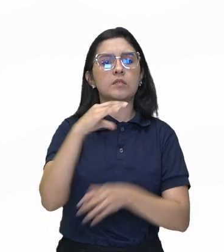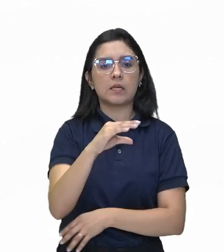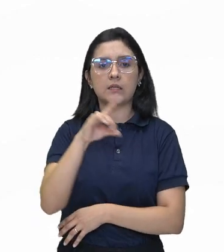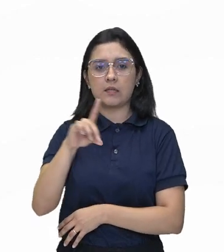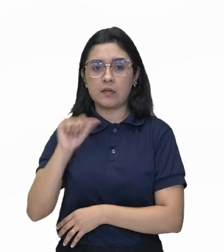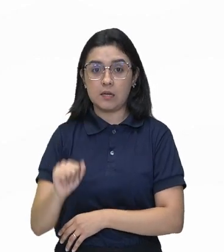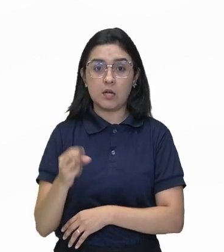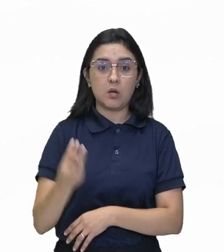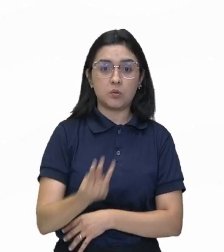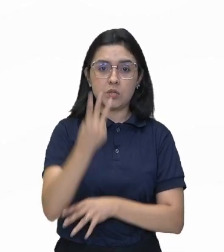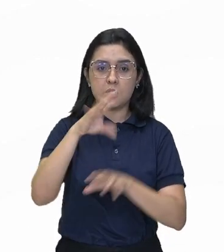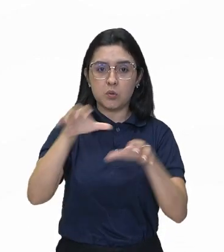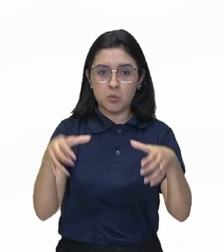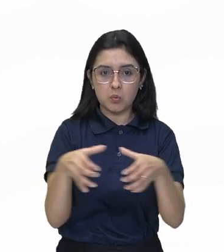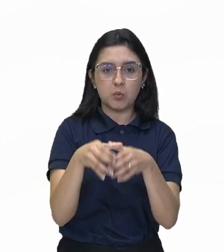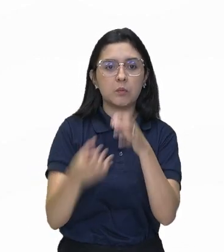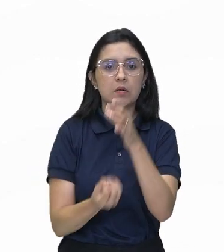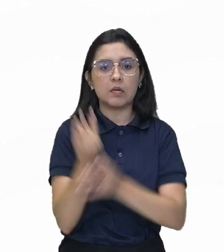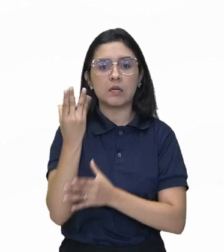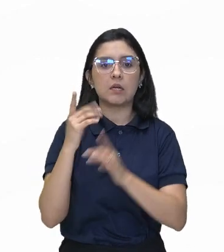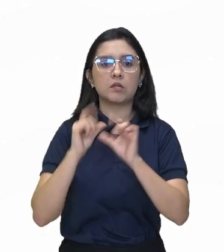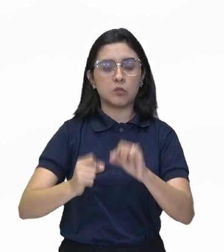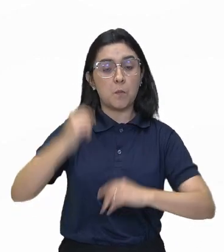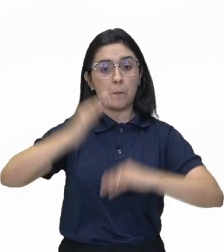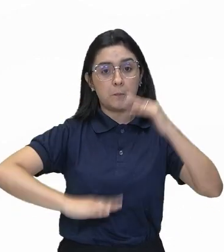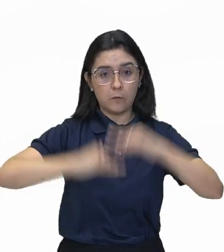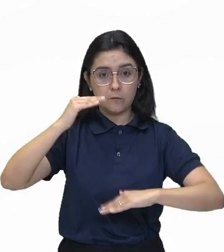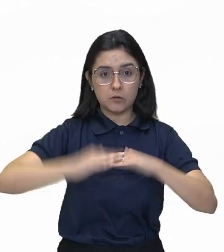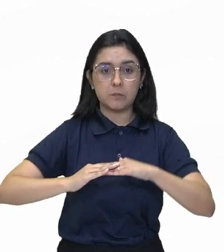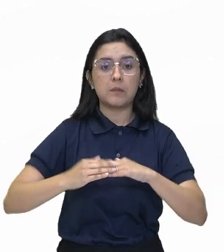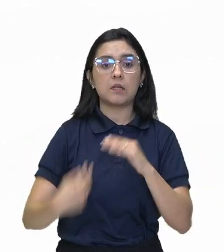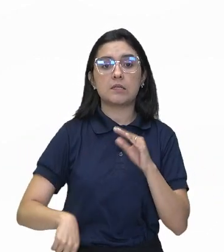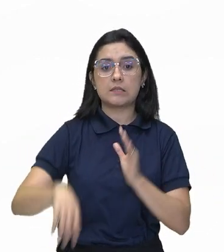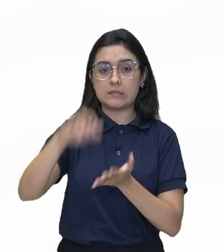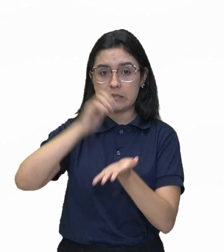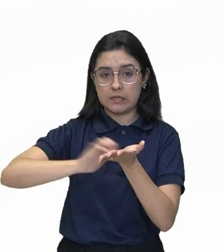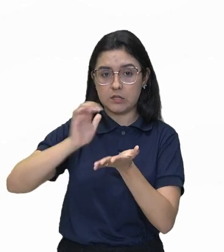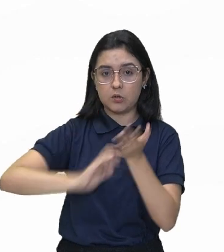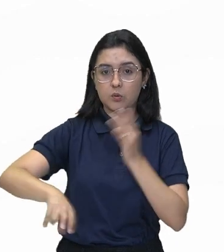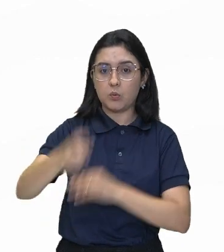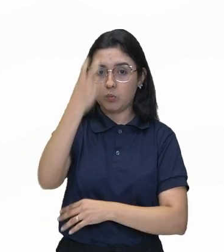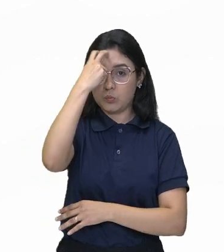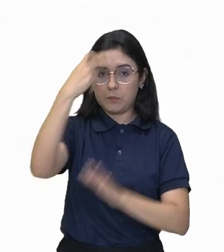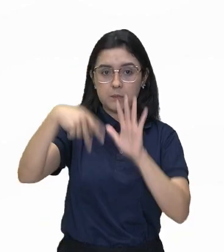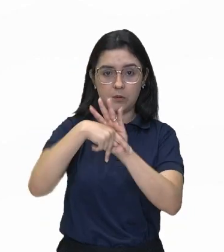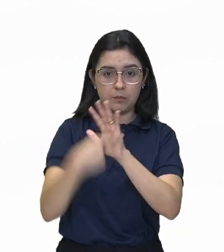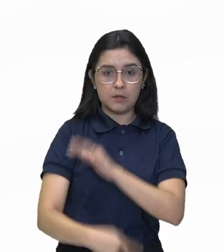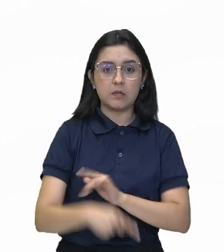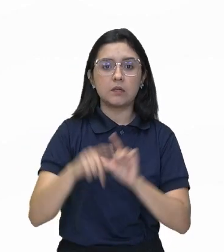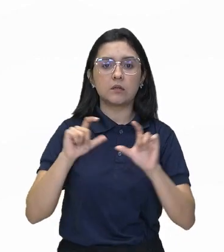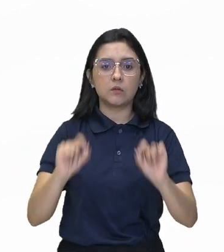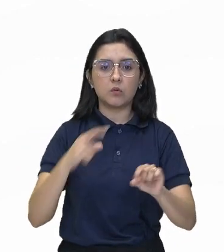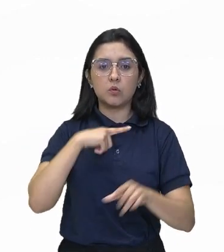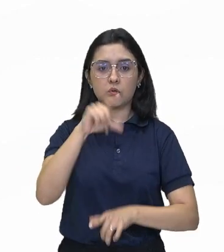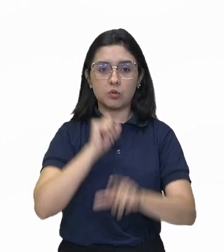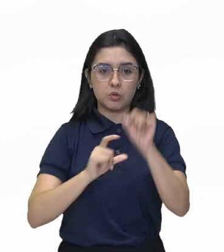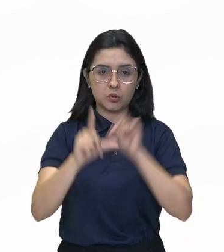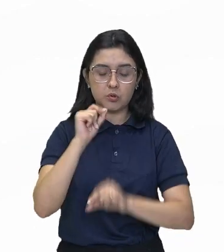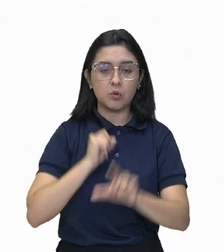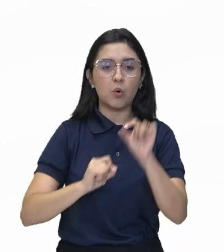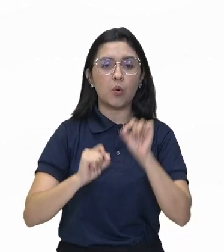o terceiro grupo constituído de uma forma profissional pela Secretaria de Cultura, com seleção pública